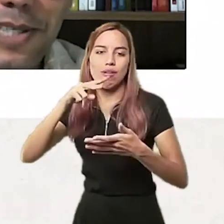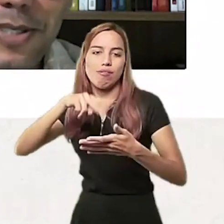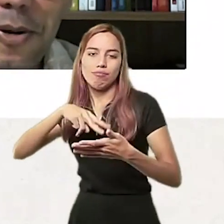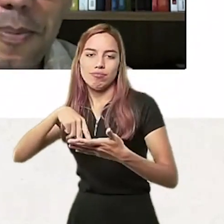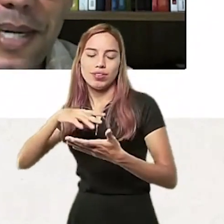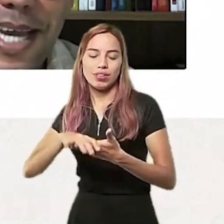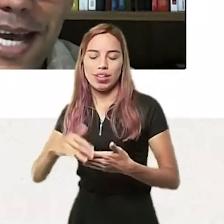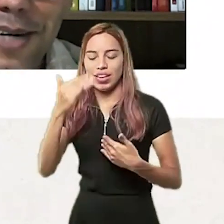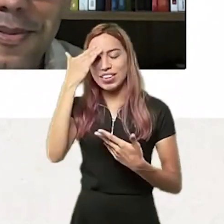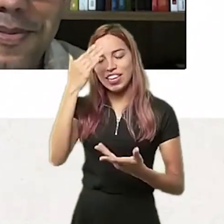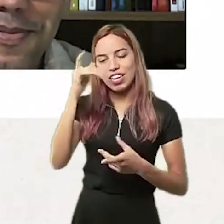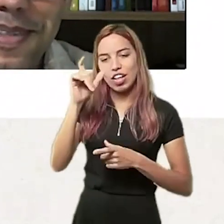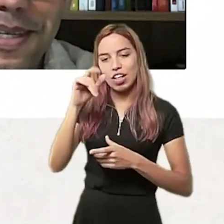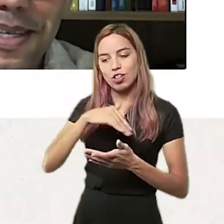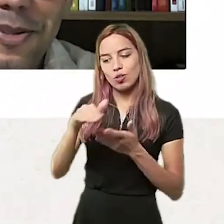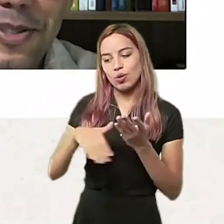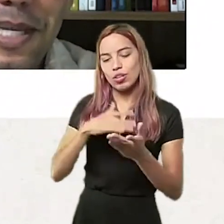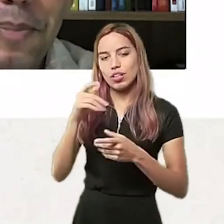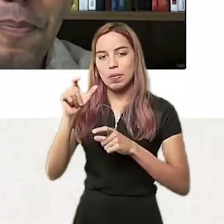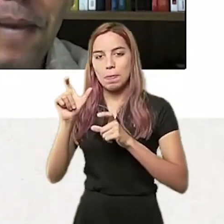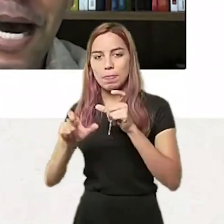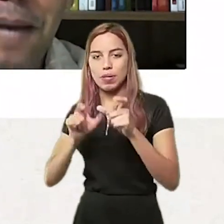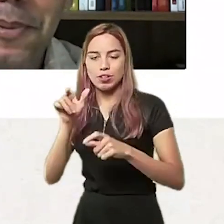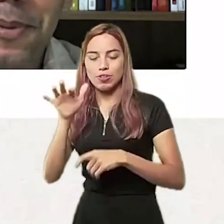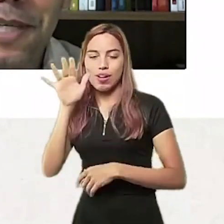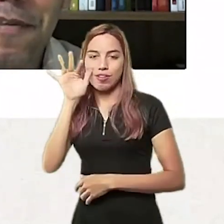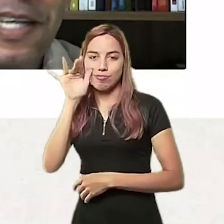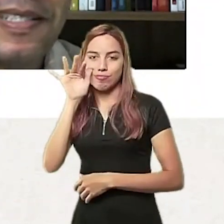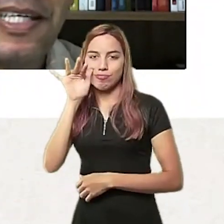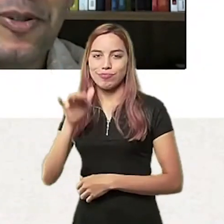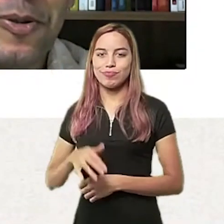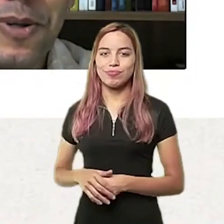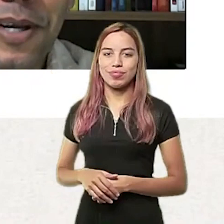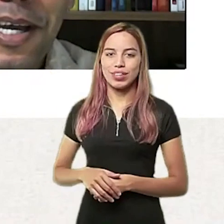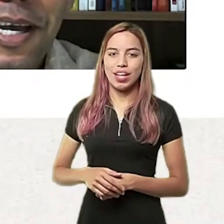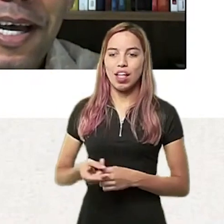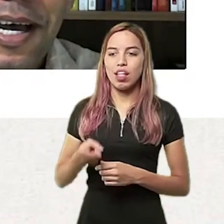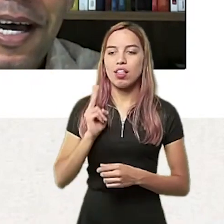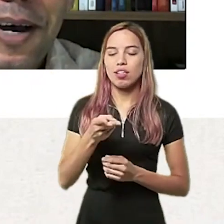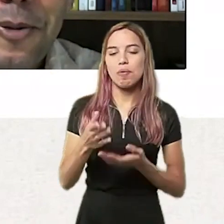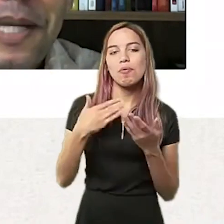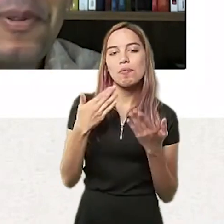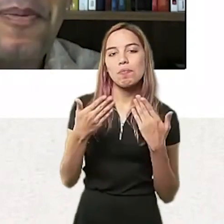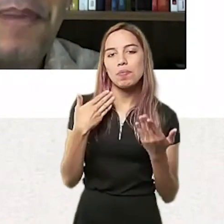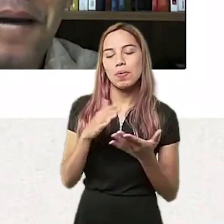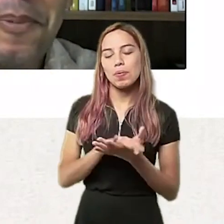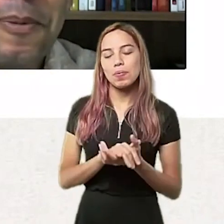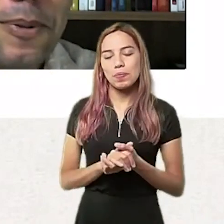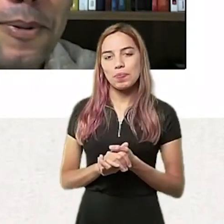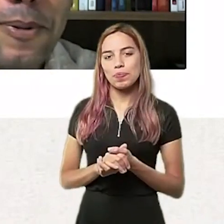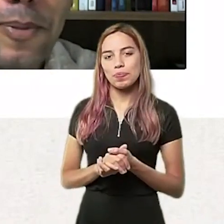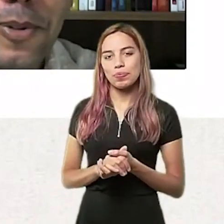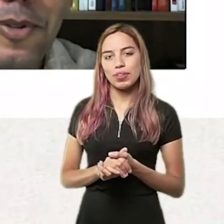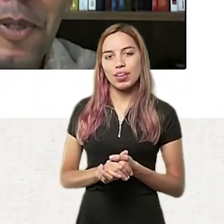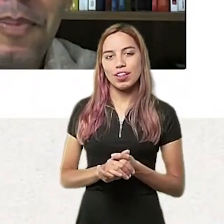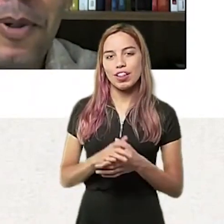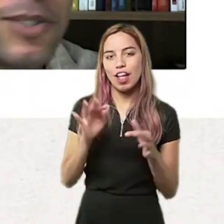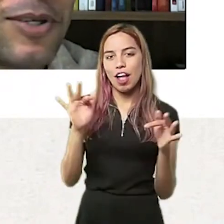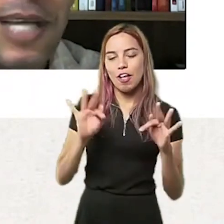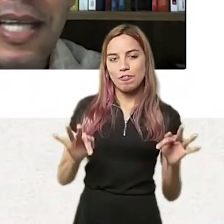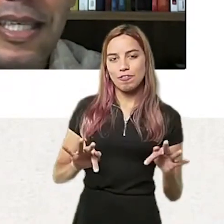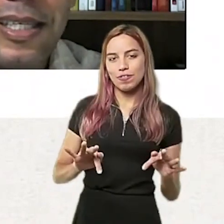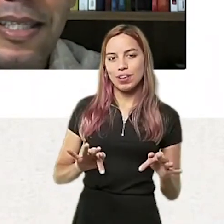a todos que nos acompanharam no Sempre um Papo e felicito o Sempre um Papo por